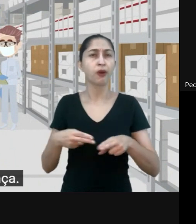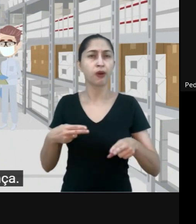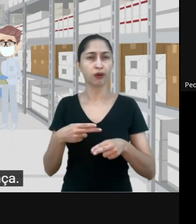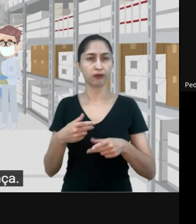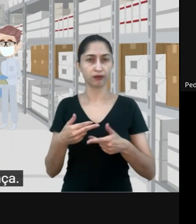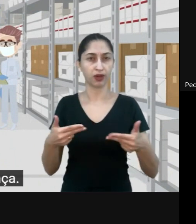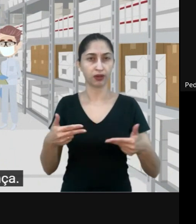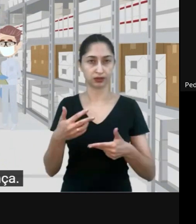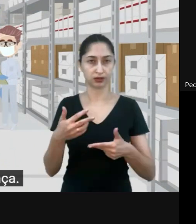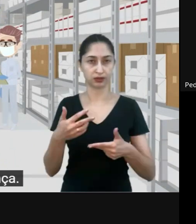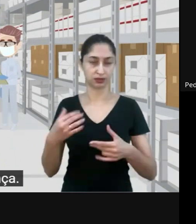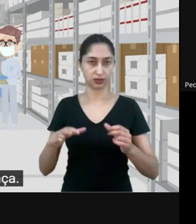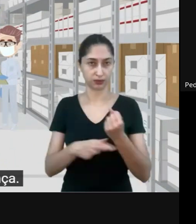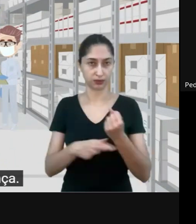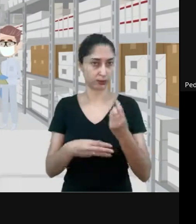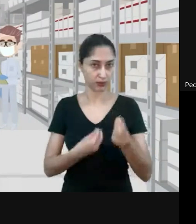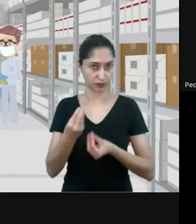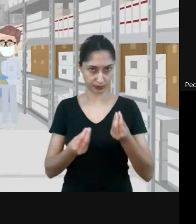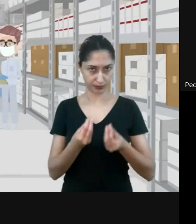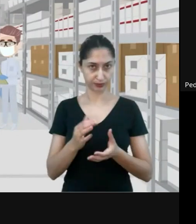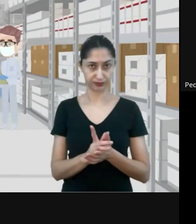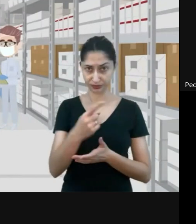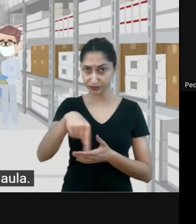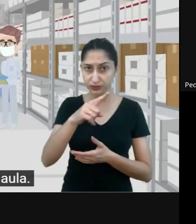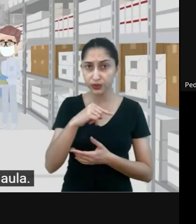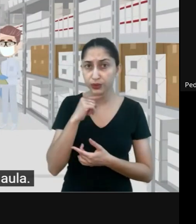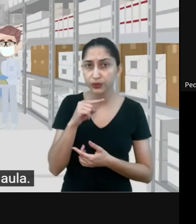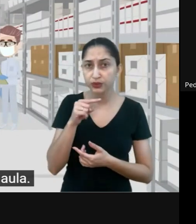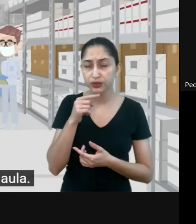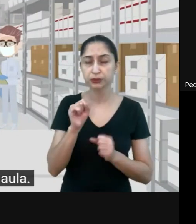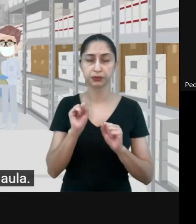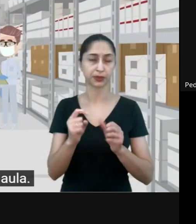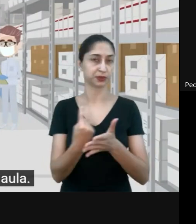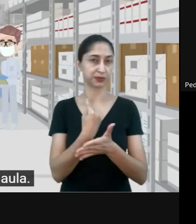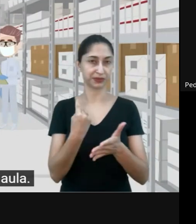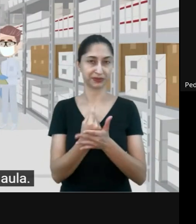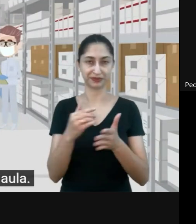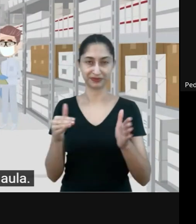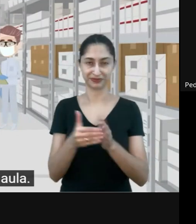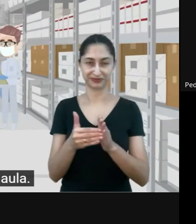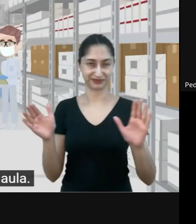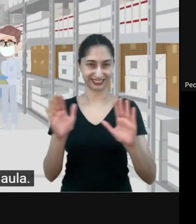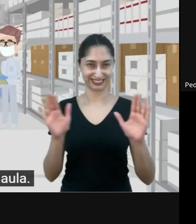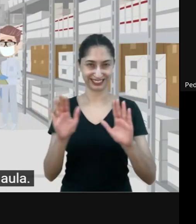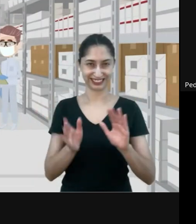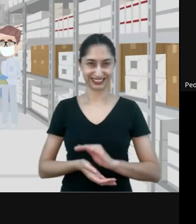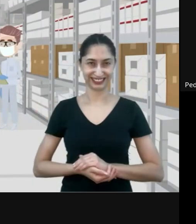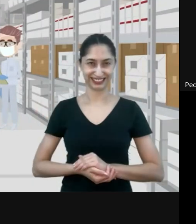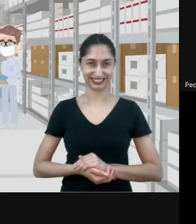as medidas de segurança. Ficou alguma dúvida? Estamos à disposição. Até a próxima